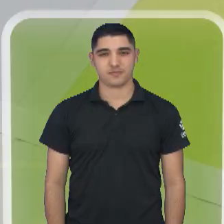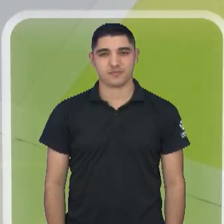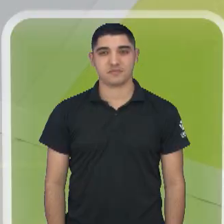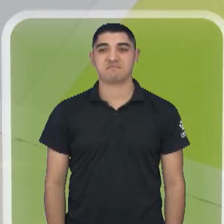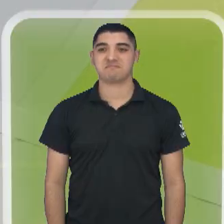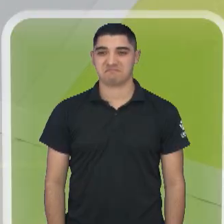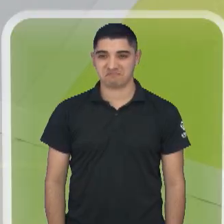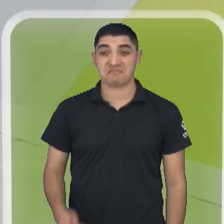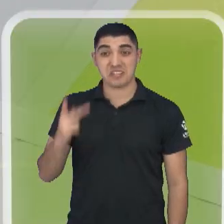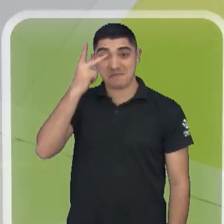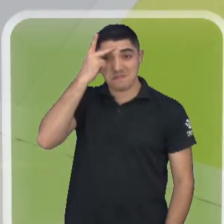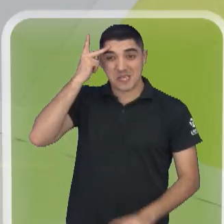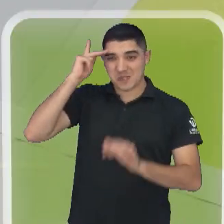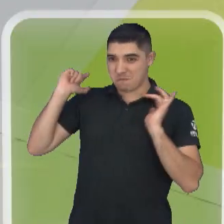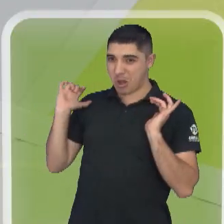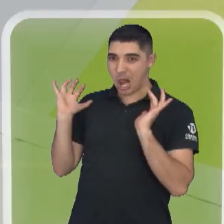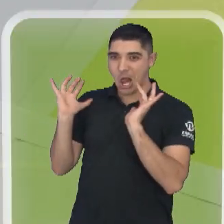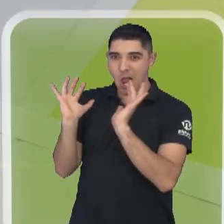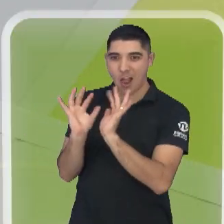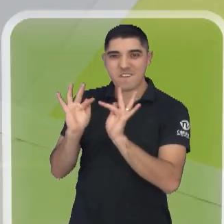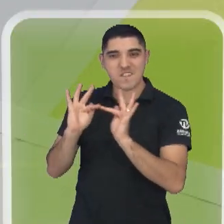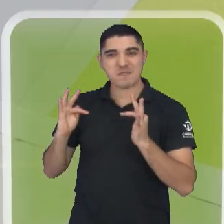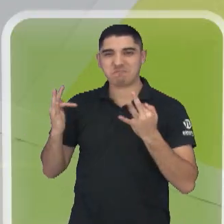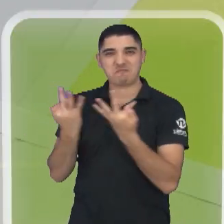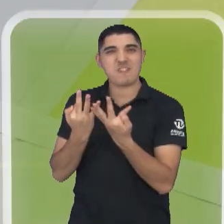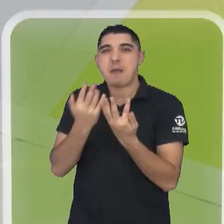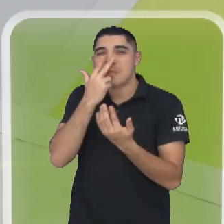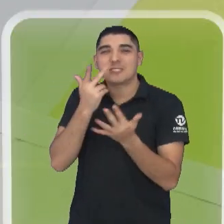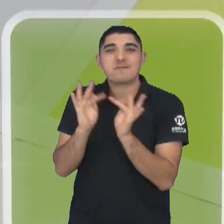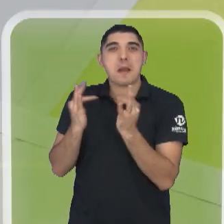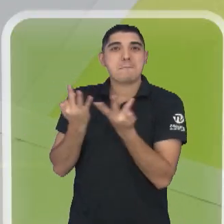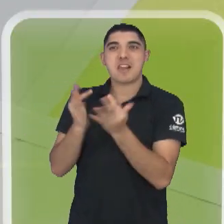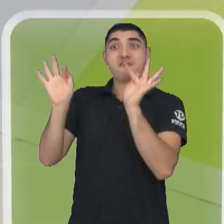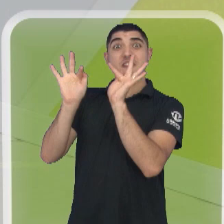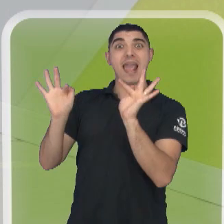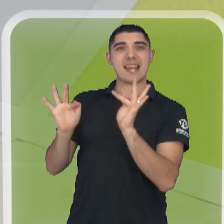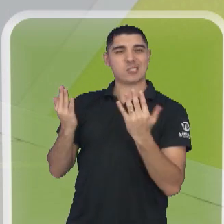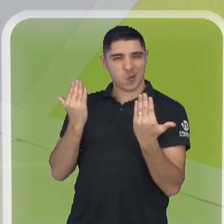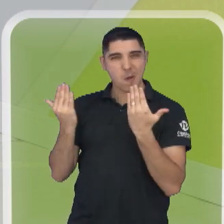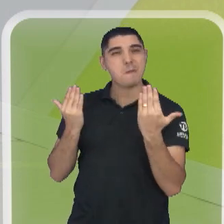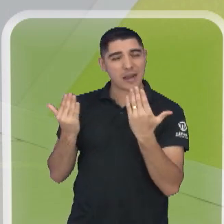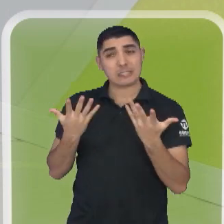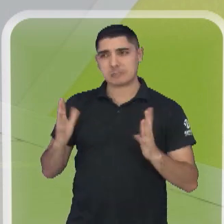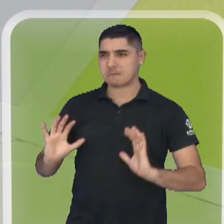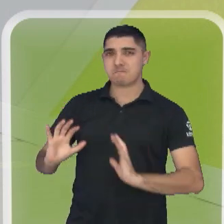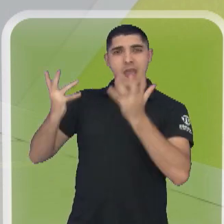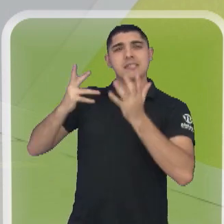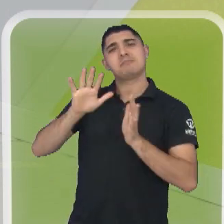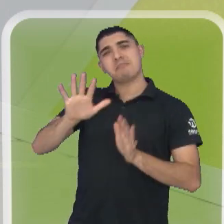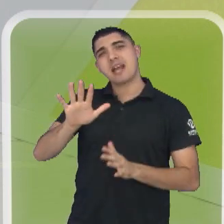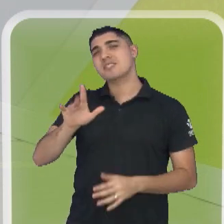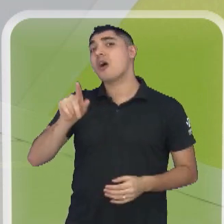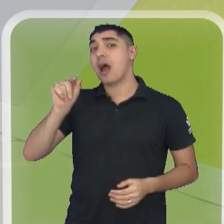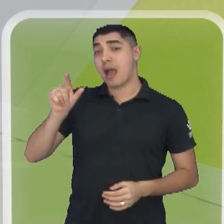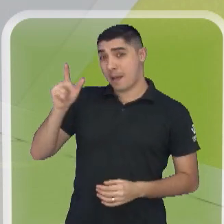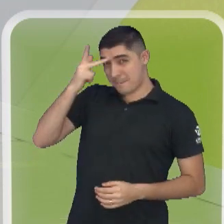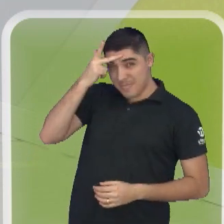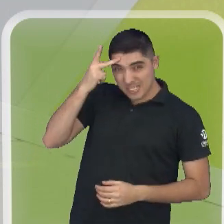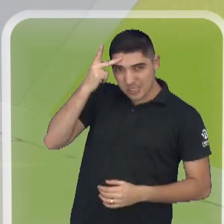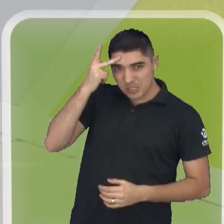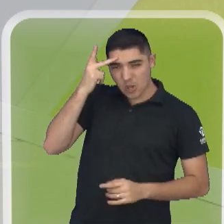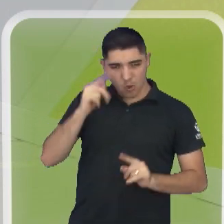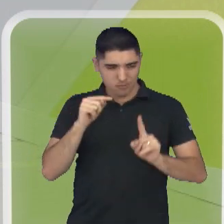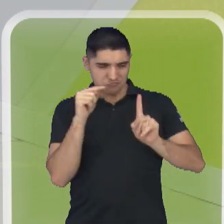Você vê a festa ali do São José, Brunão, acho que nem o mais torcedor, aquele